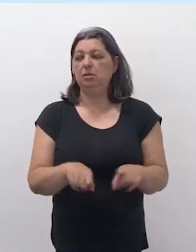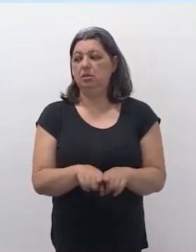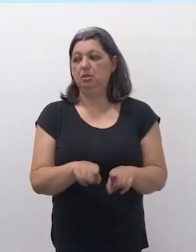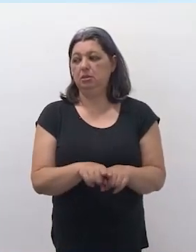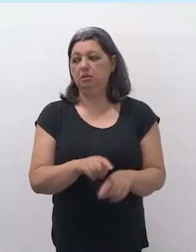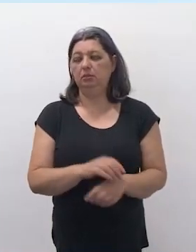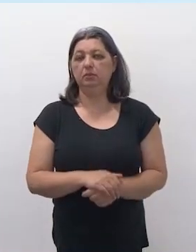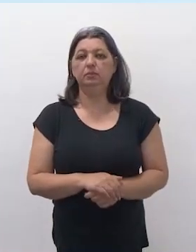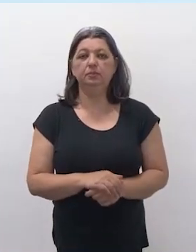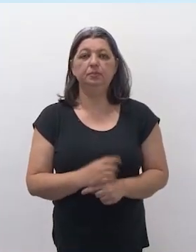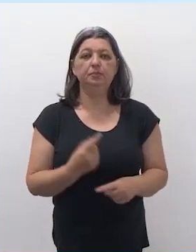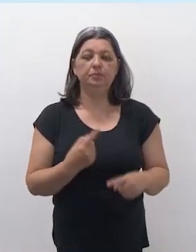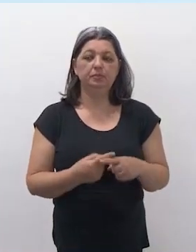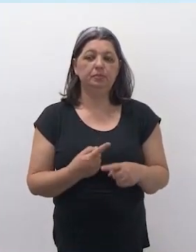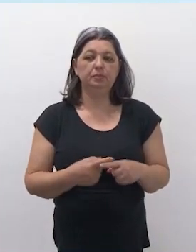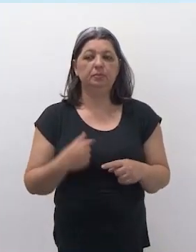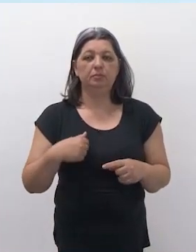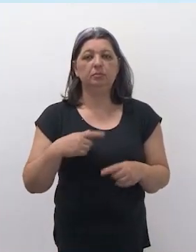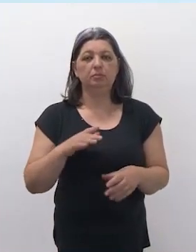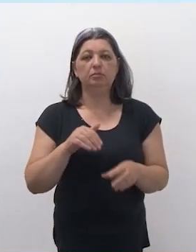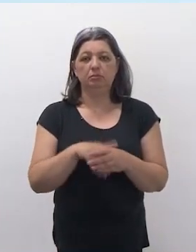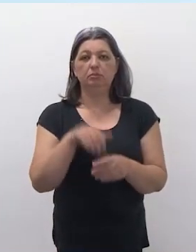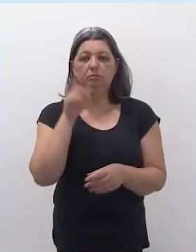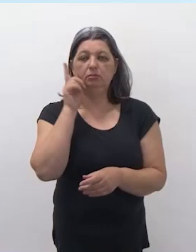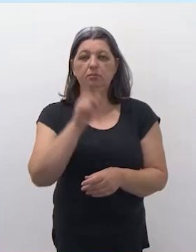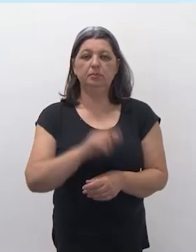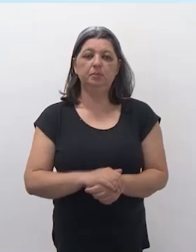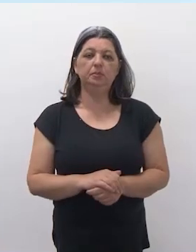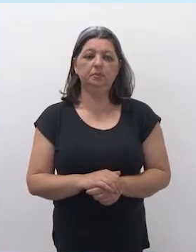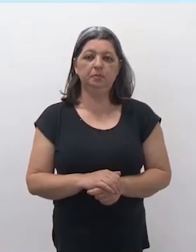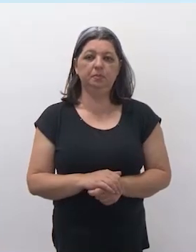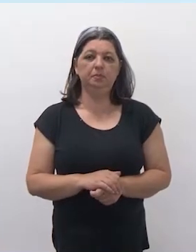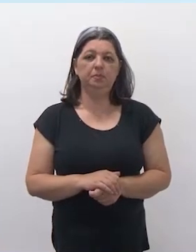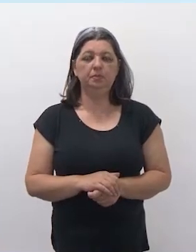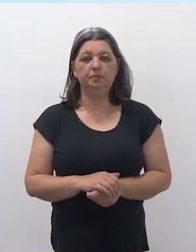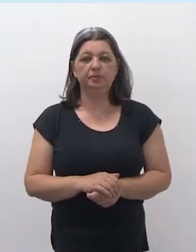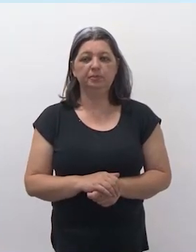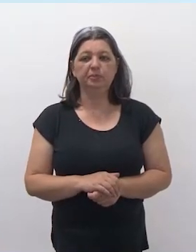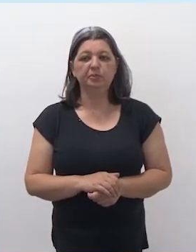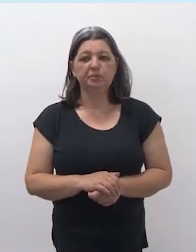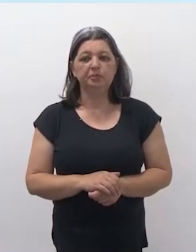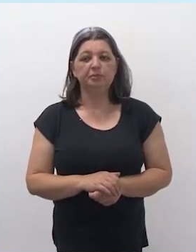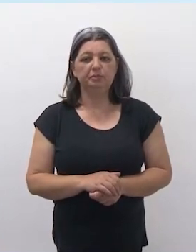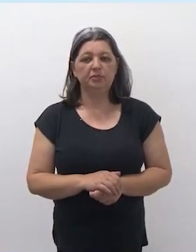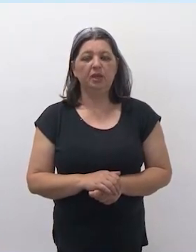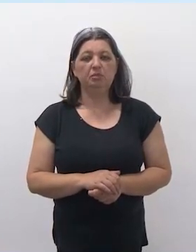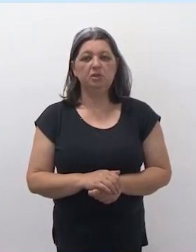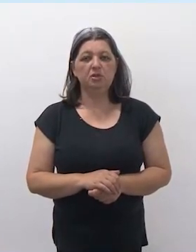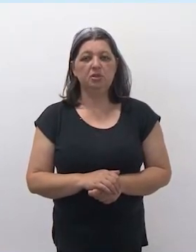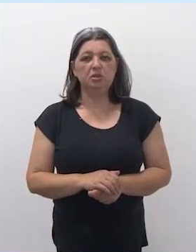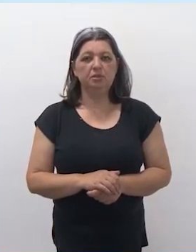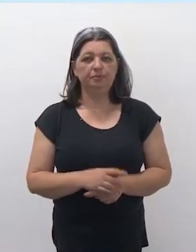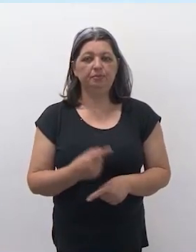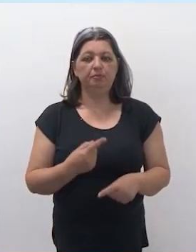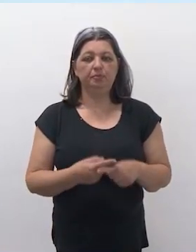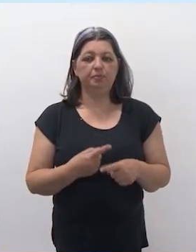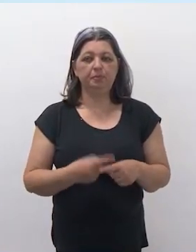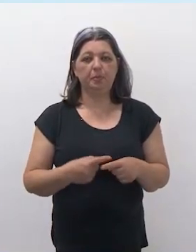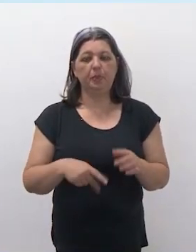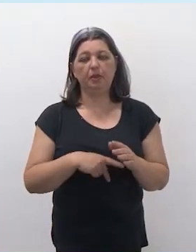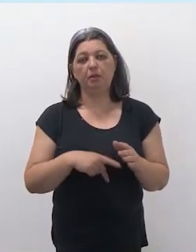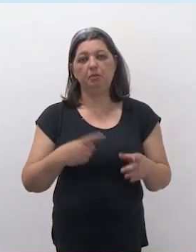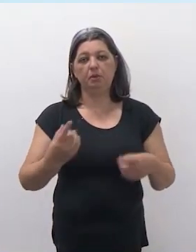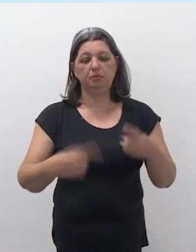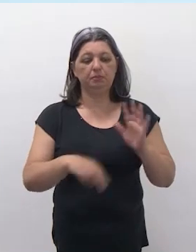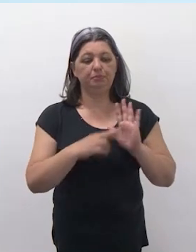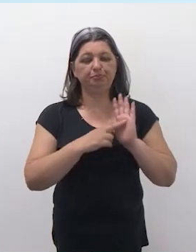uma renda para poder votar. Então havia toda uma encenação e não havia justamente a representação política, né?